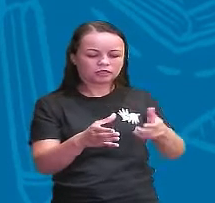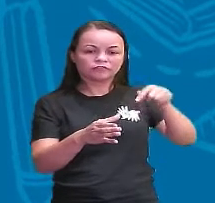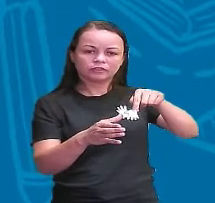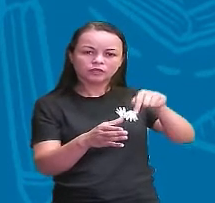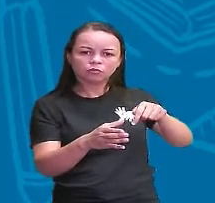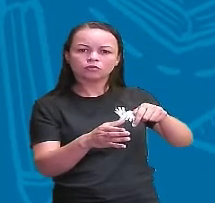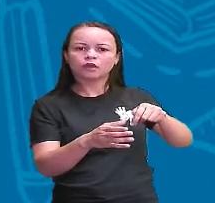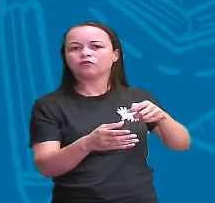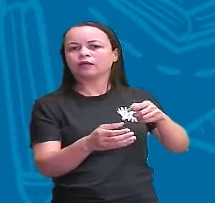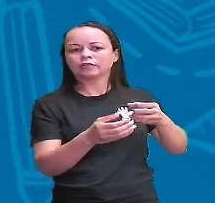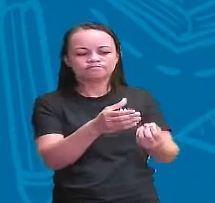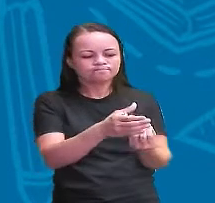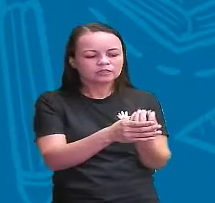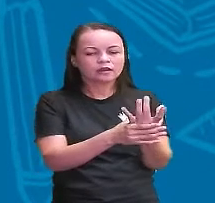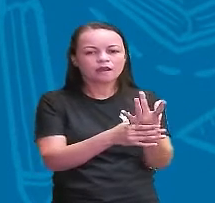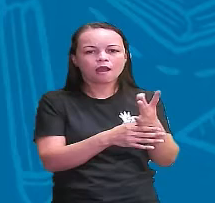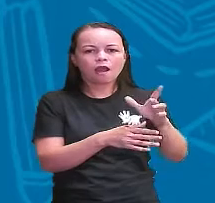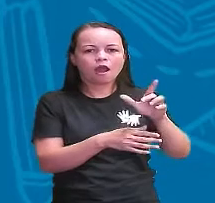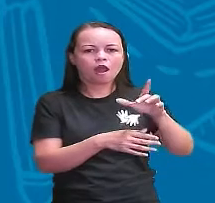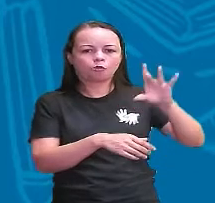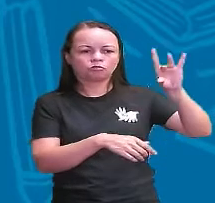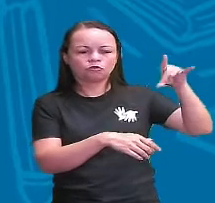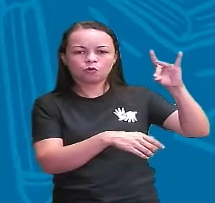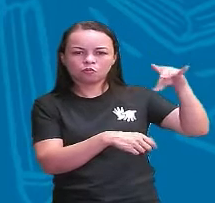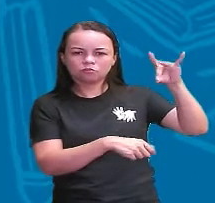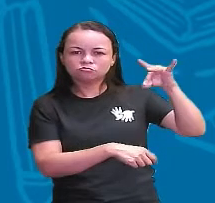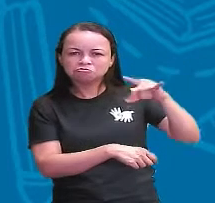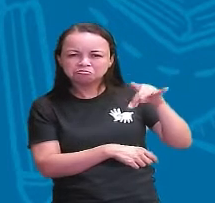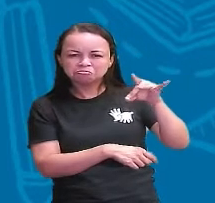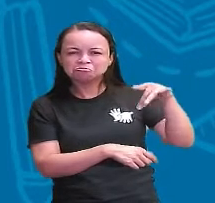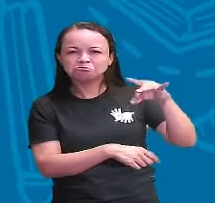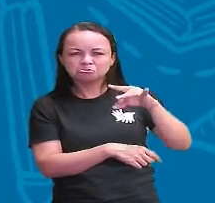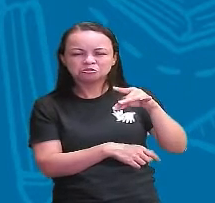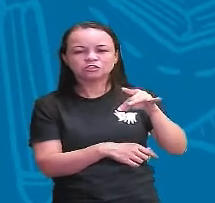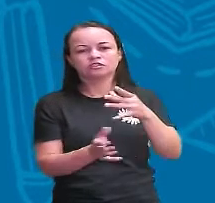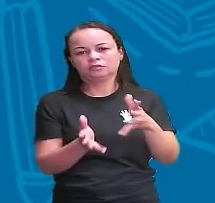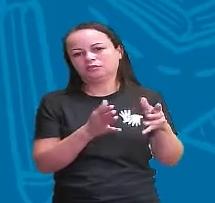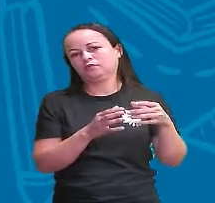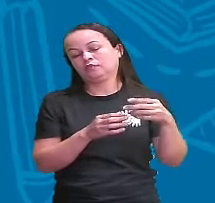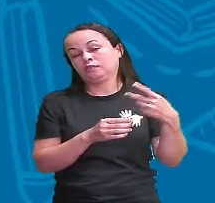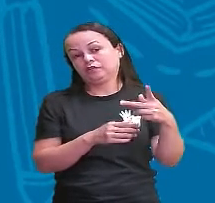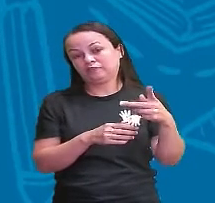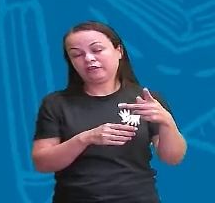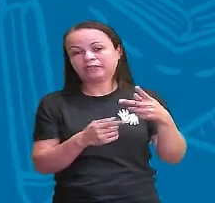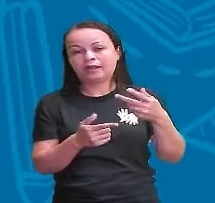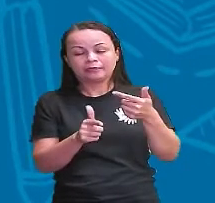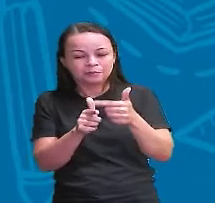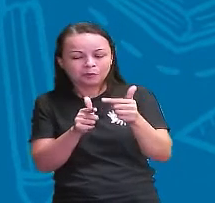desse mosquito, né, que vai estar prejudicando